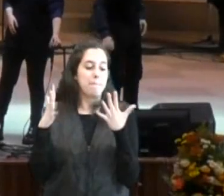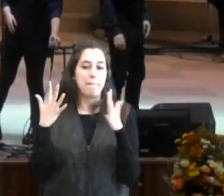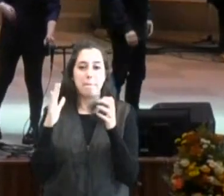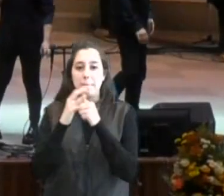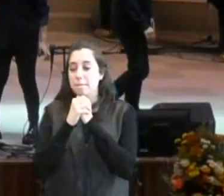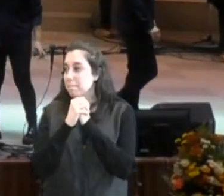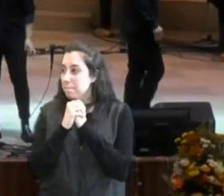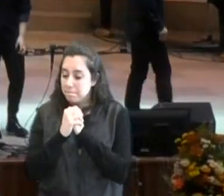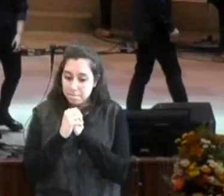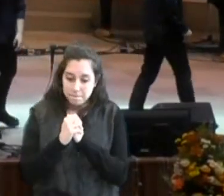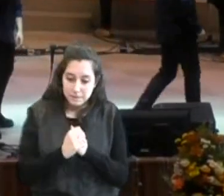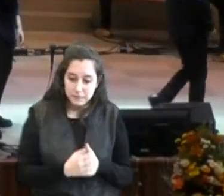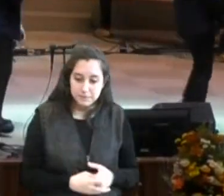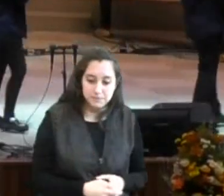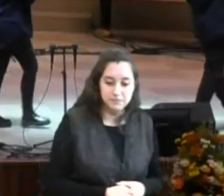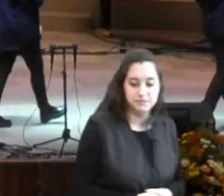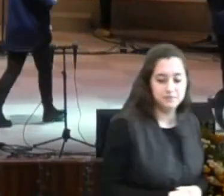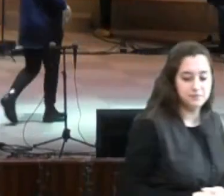Os irmãos podem se assentar.